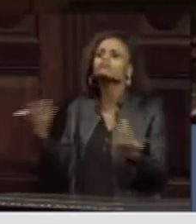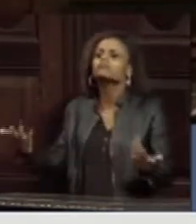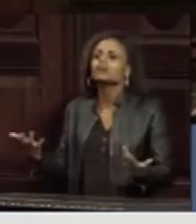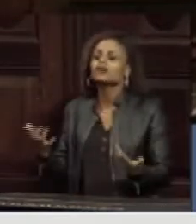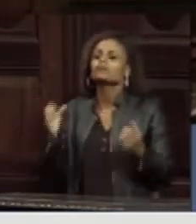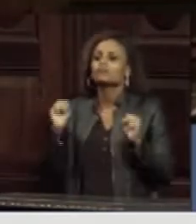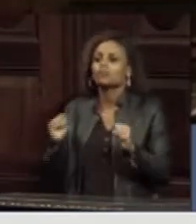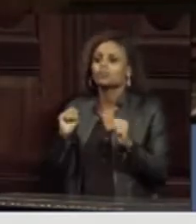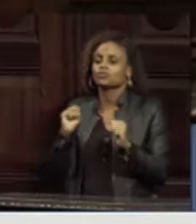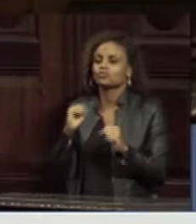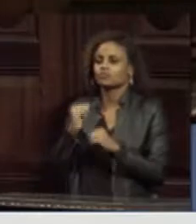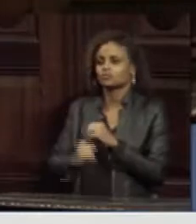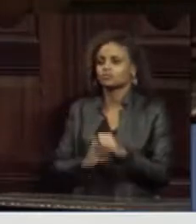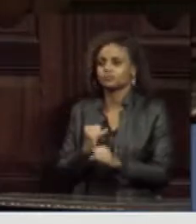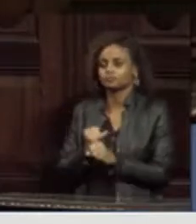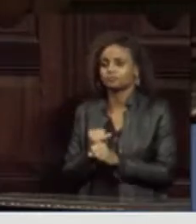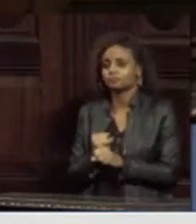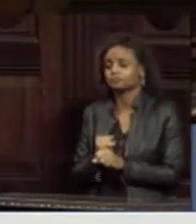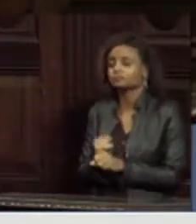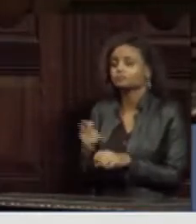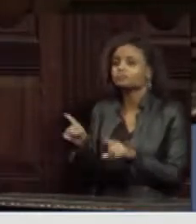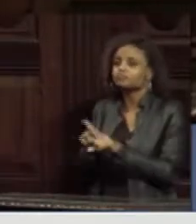ambiente em que